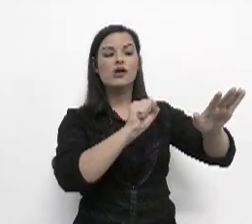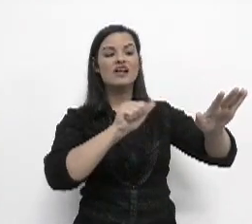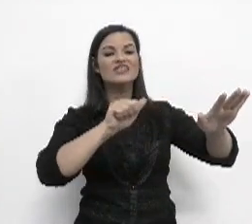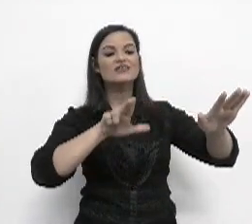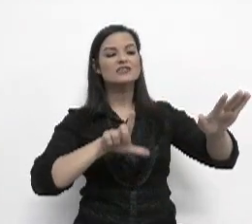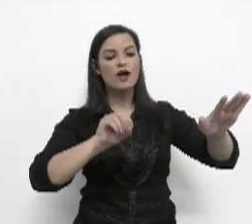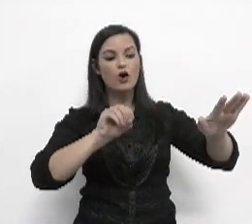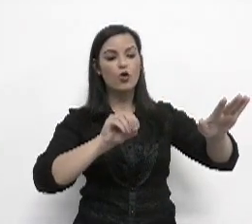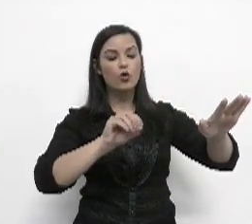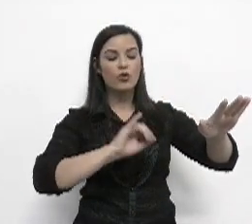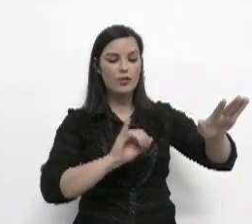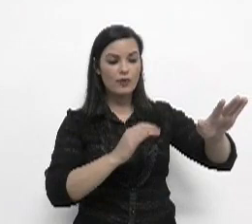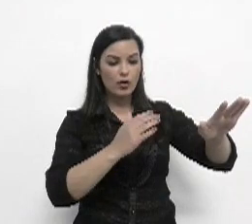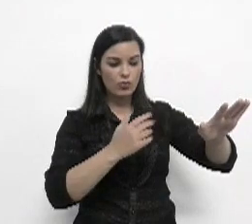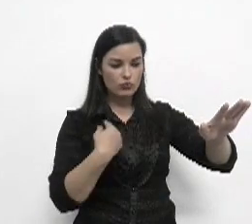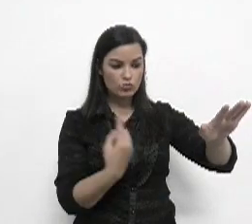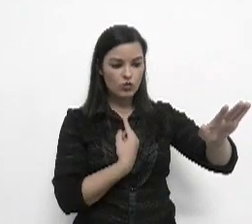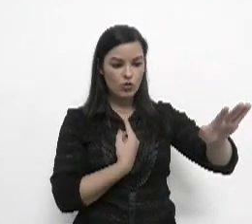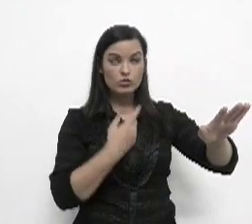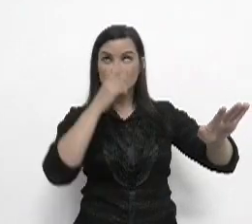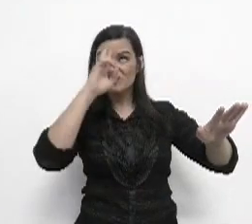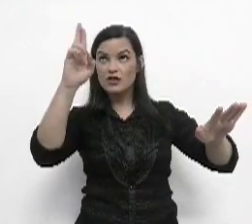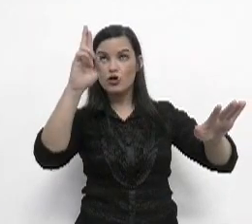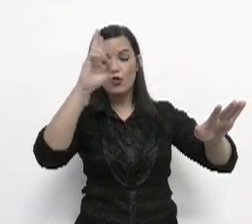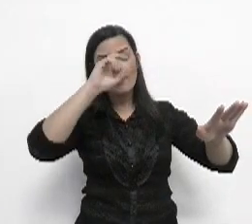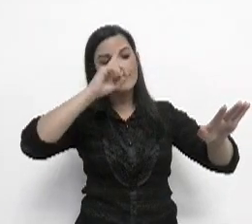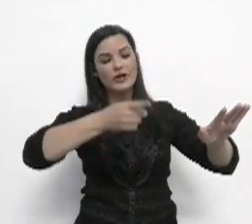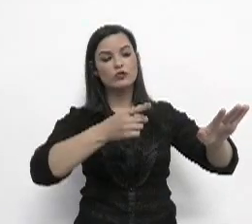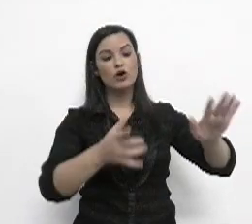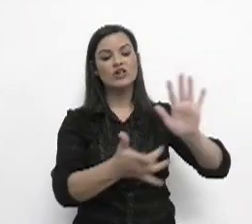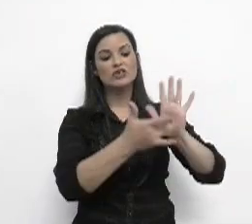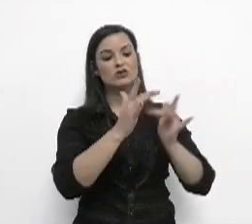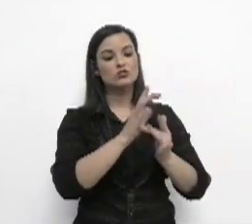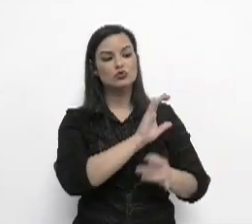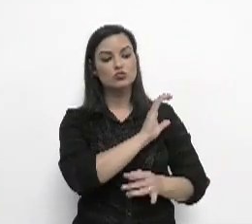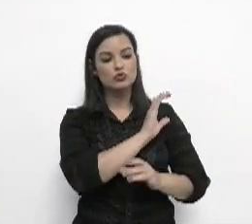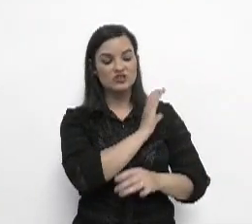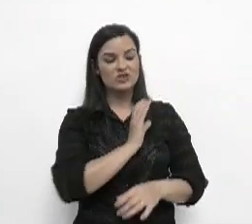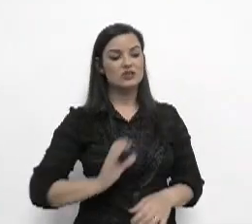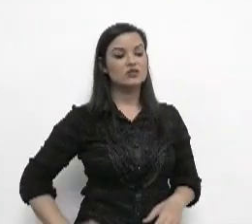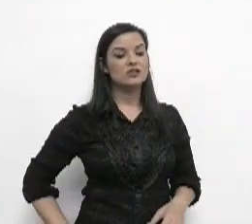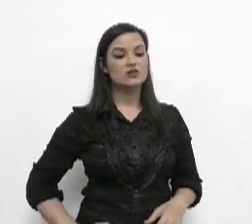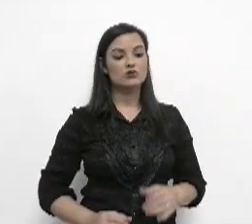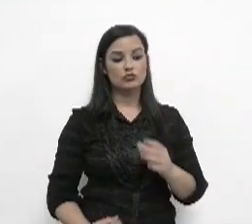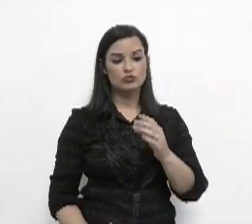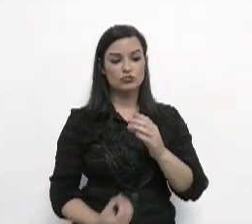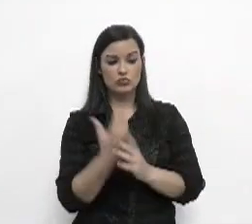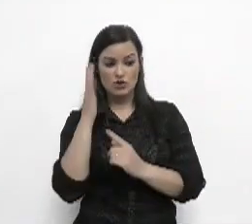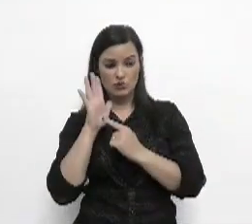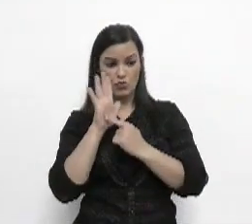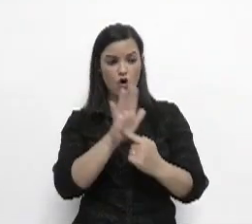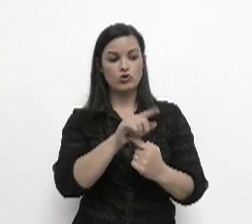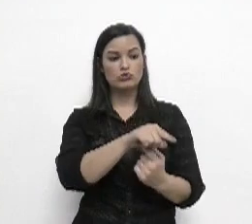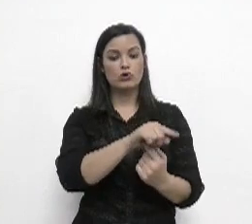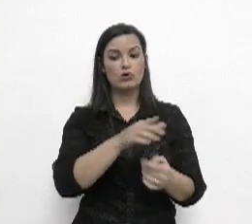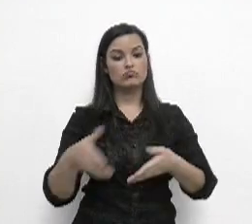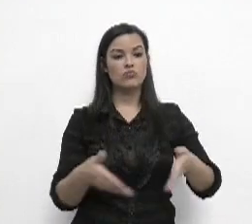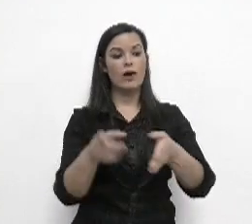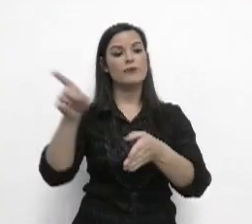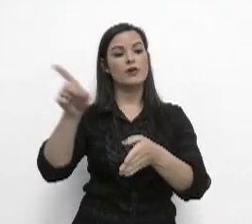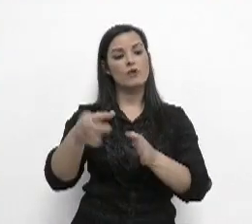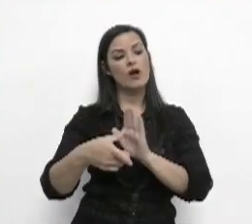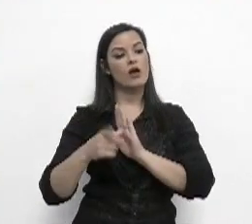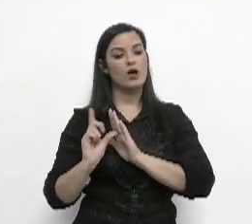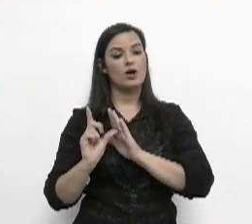o Senhor me enviou, a saber, o próprio Jesus que te apareceu no caminho, por onde vinhas, para